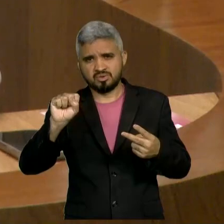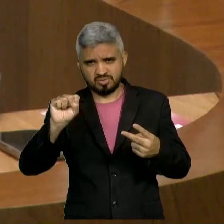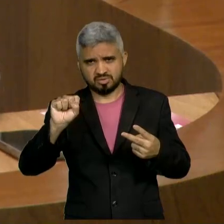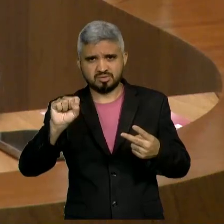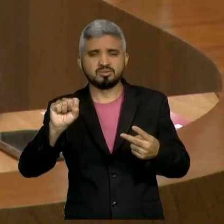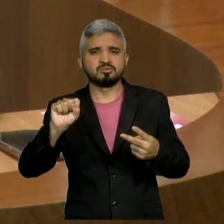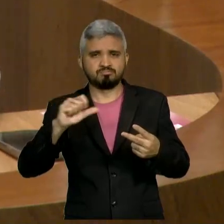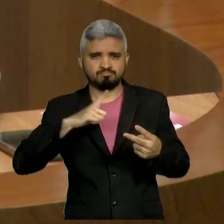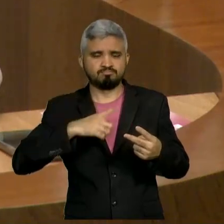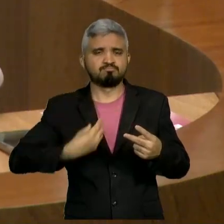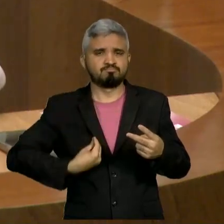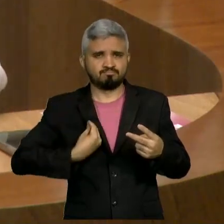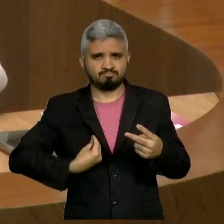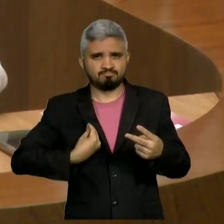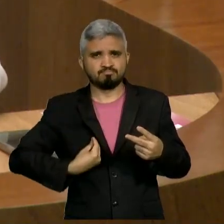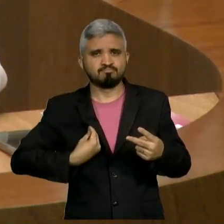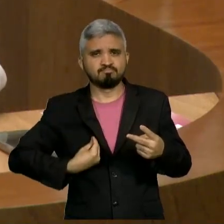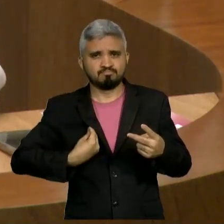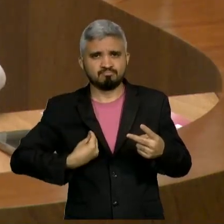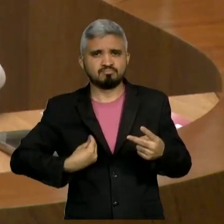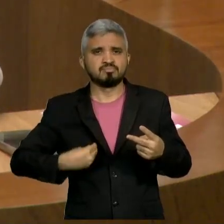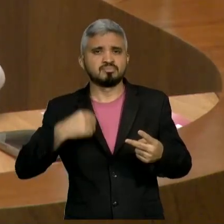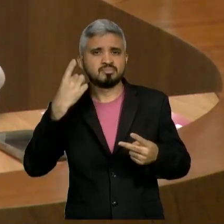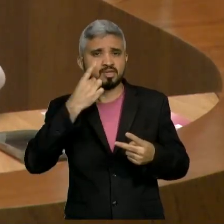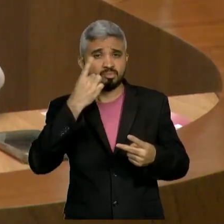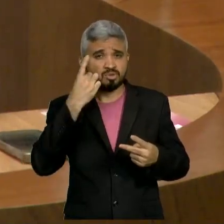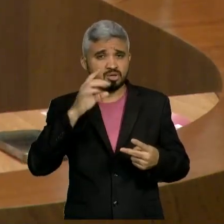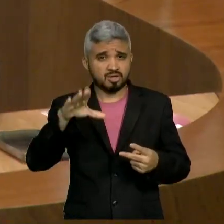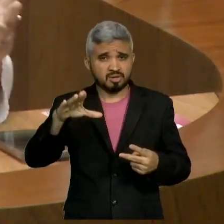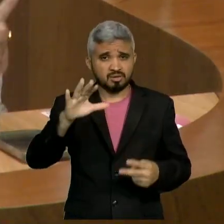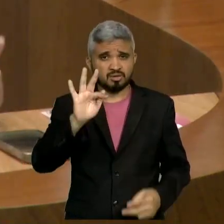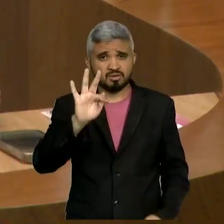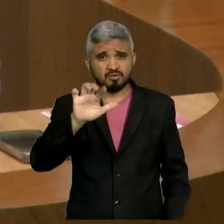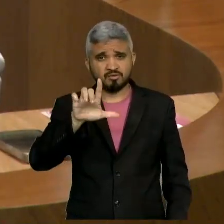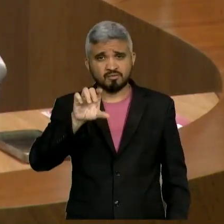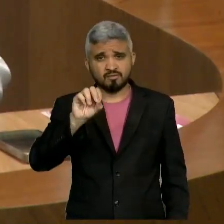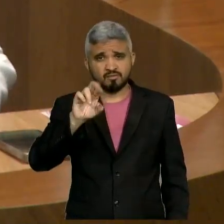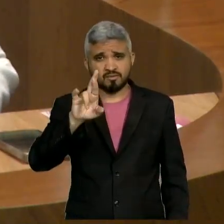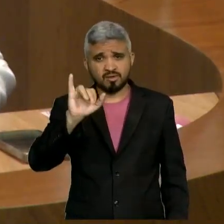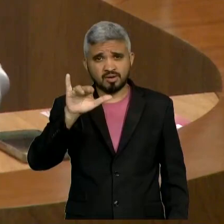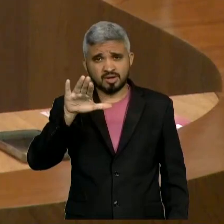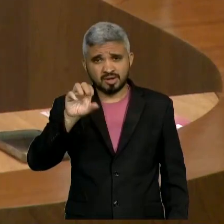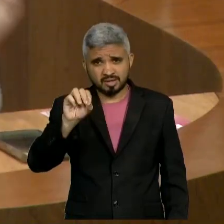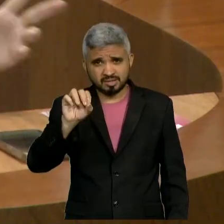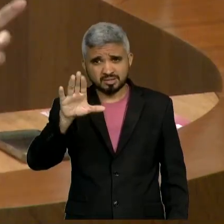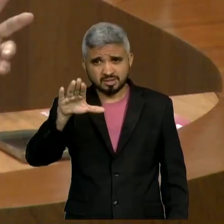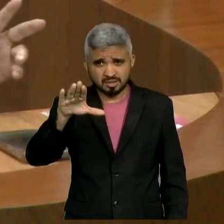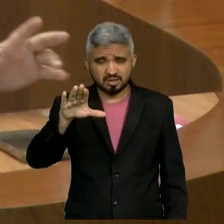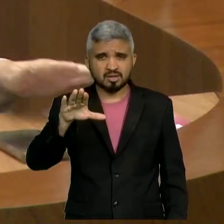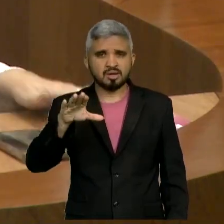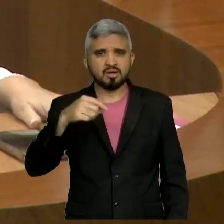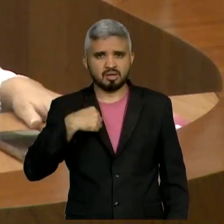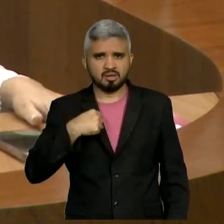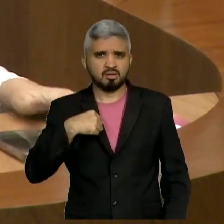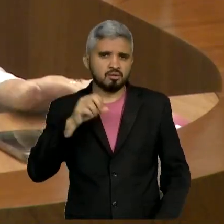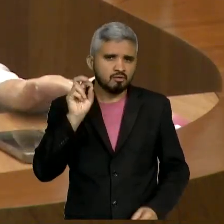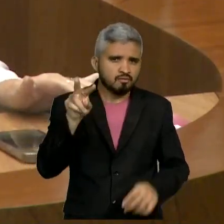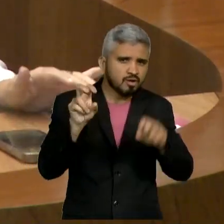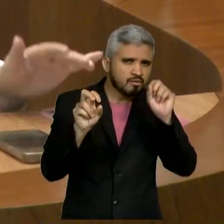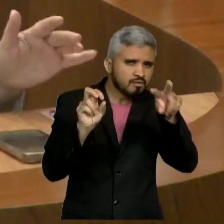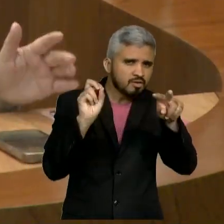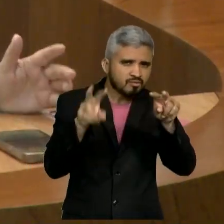foi feita uma triagem, viu, deputado Florencio? O senhor que tem sempre essa ação, eu sempre vejo nessas